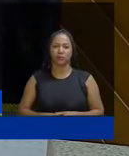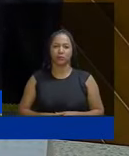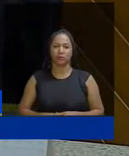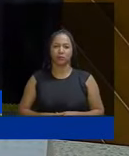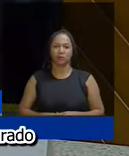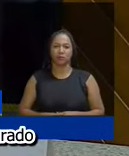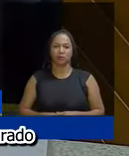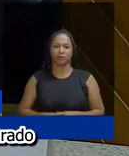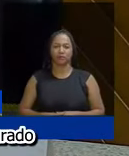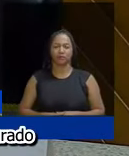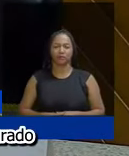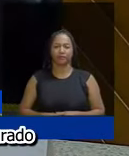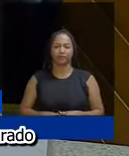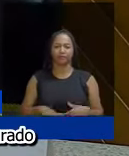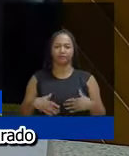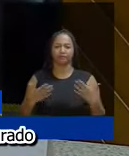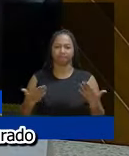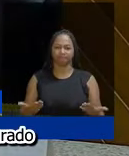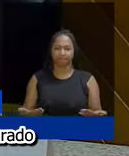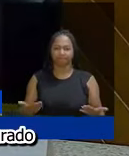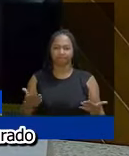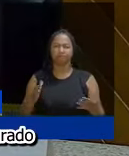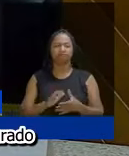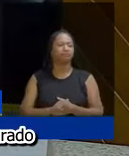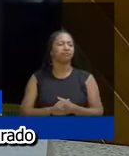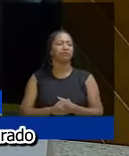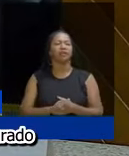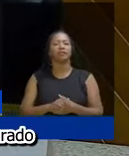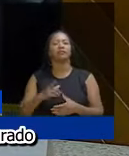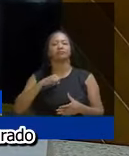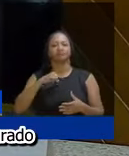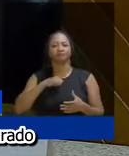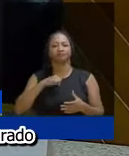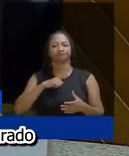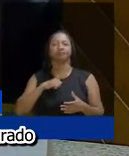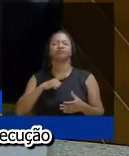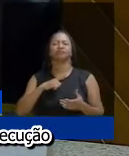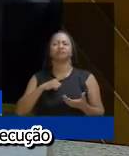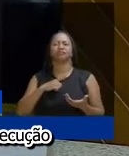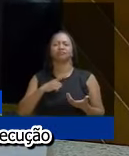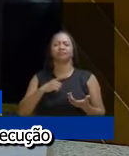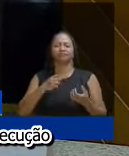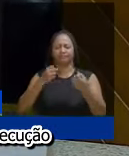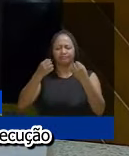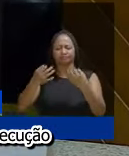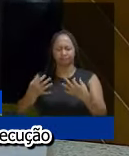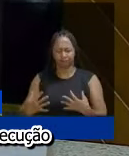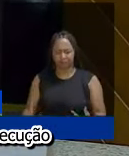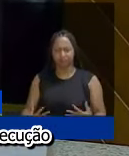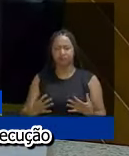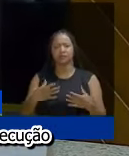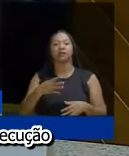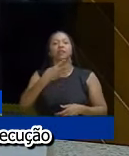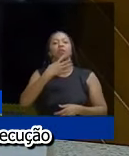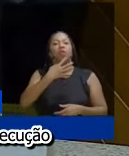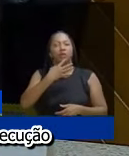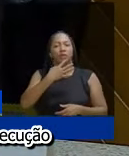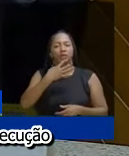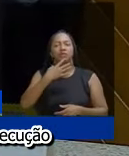Bom, com relação ao dolo, eu vejo que ele está configurado aqui, pois eles tinham o